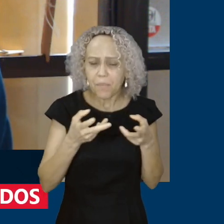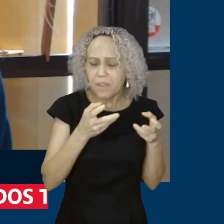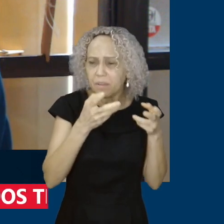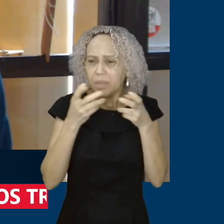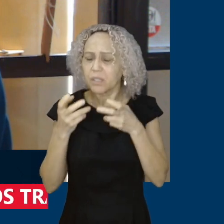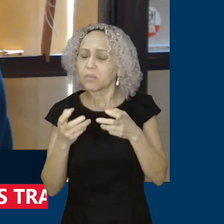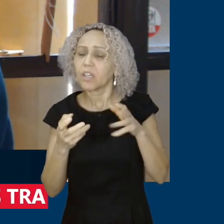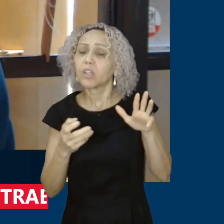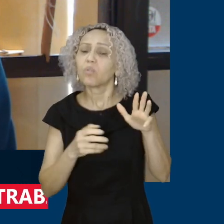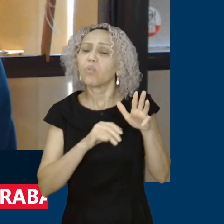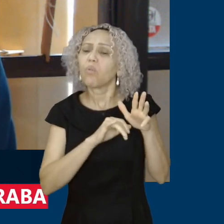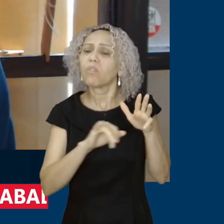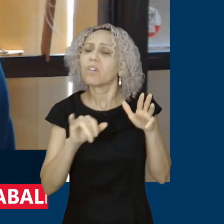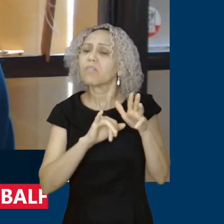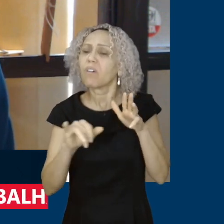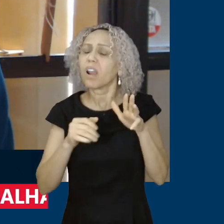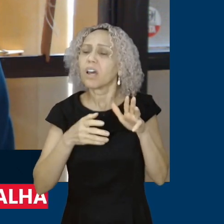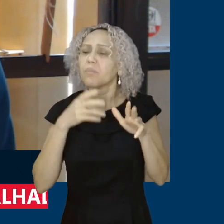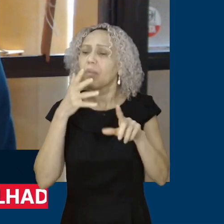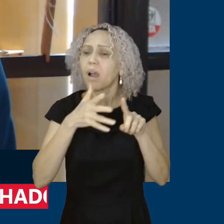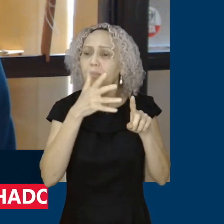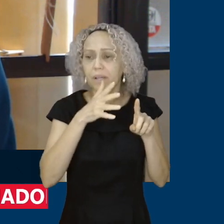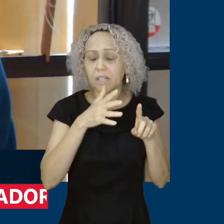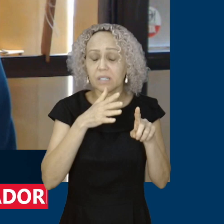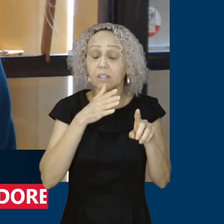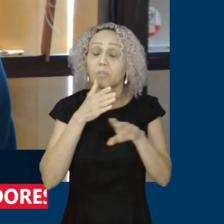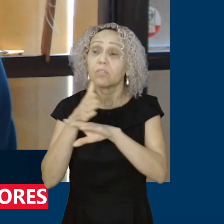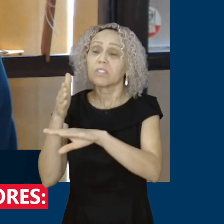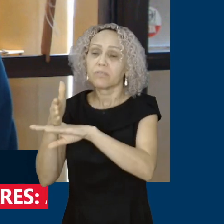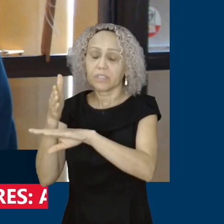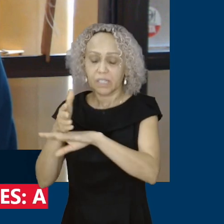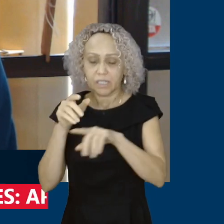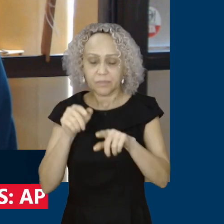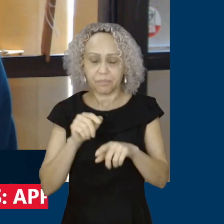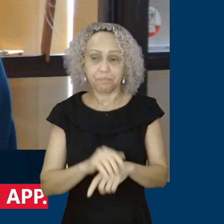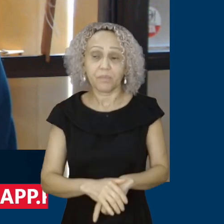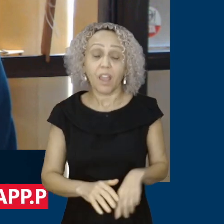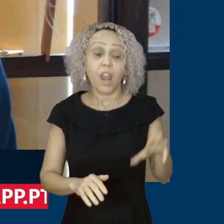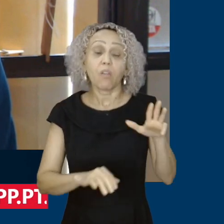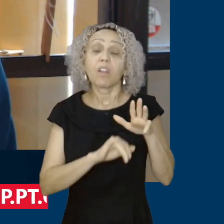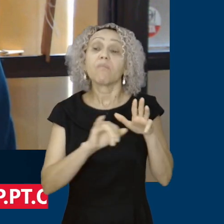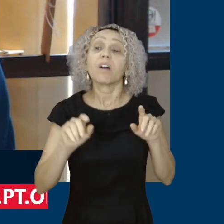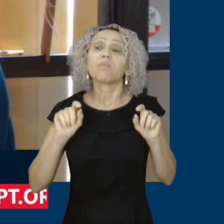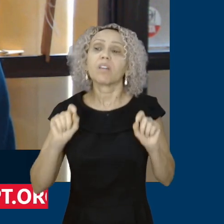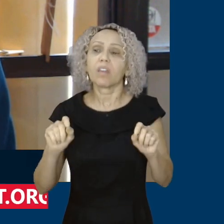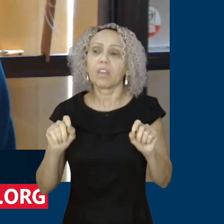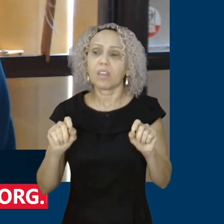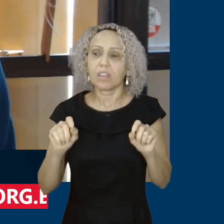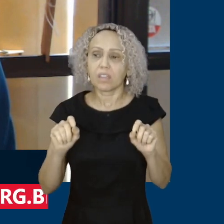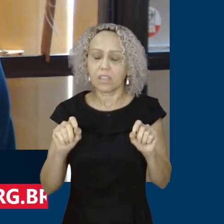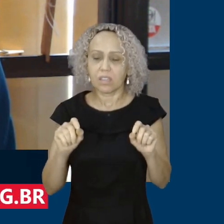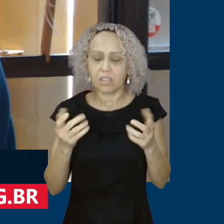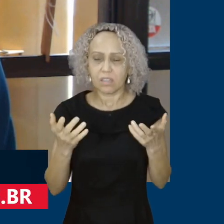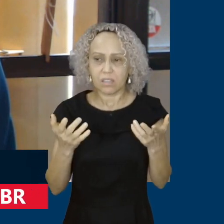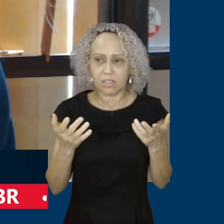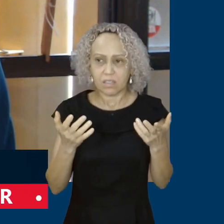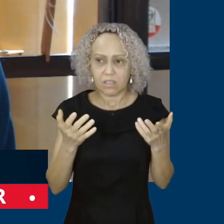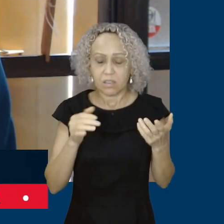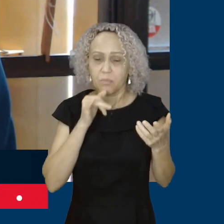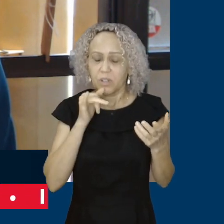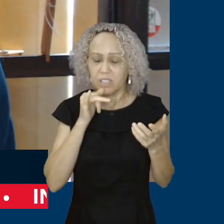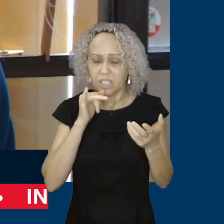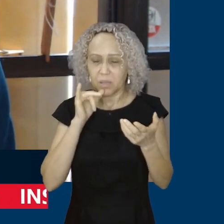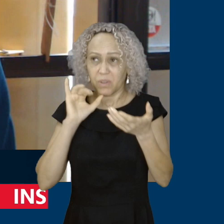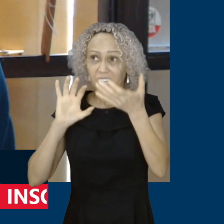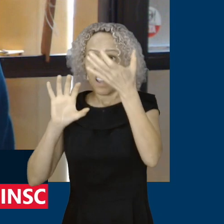viagens dele, coloca que não se separa o enfrentamento da crise climática e o enfrentamento da pobreza,